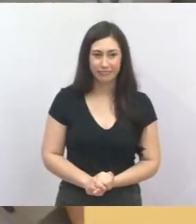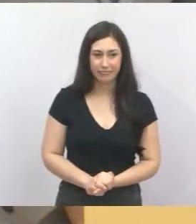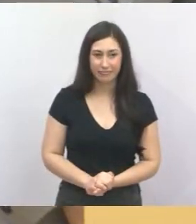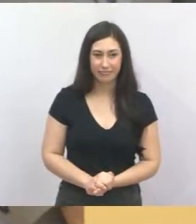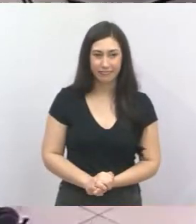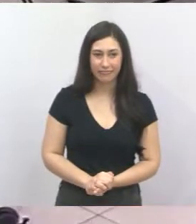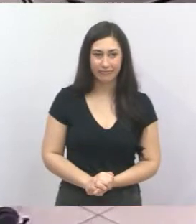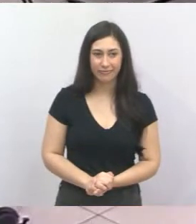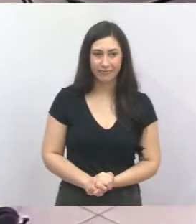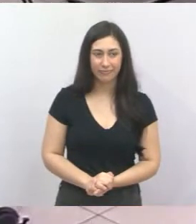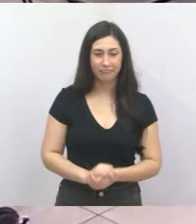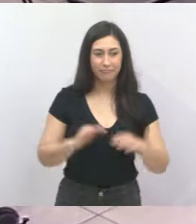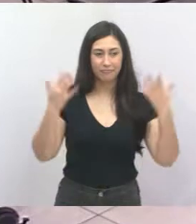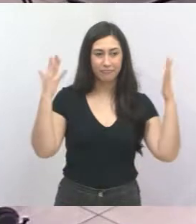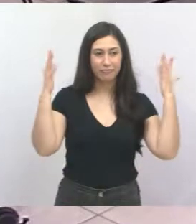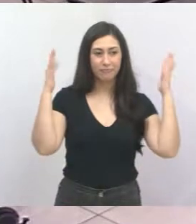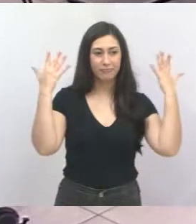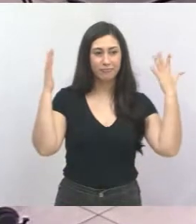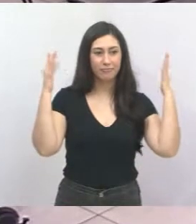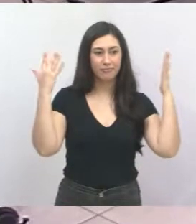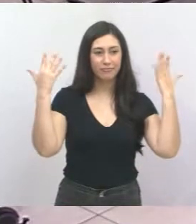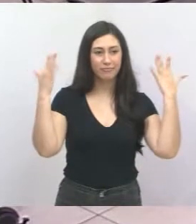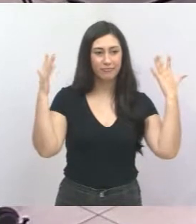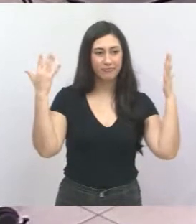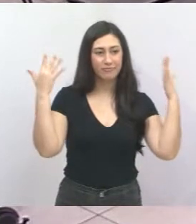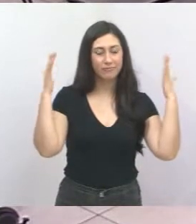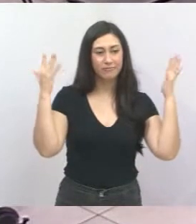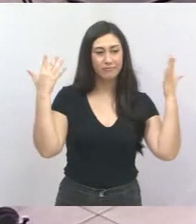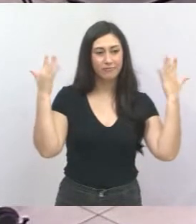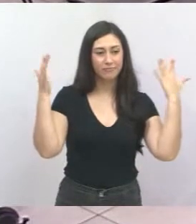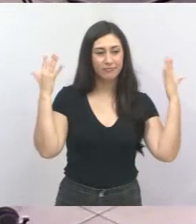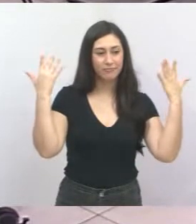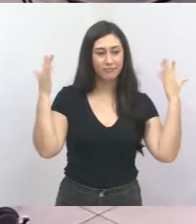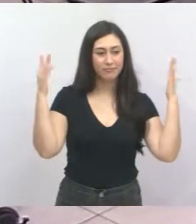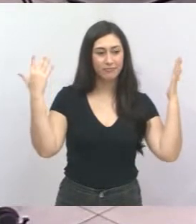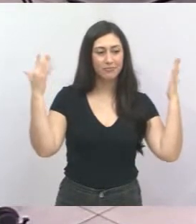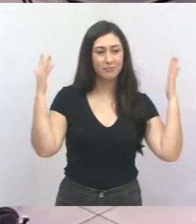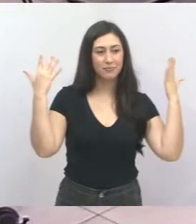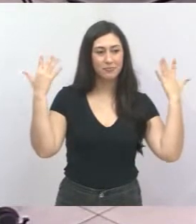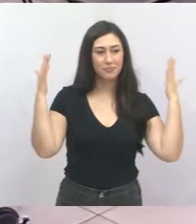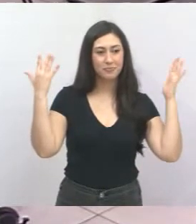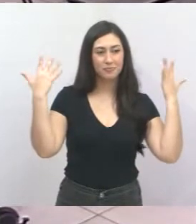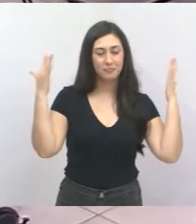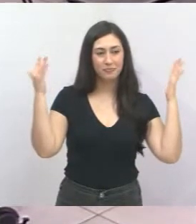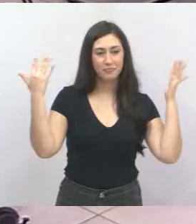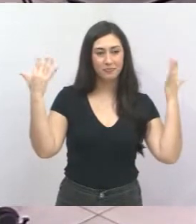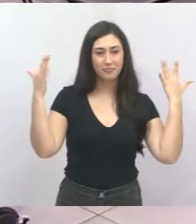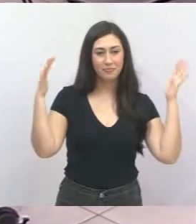Legal.